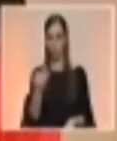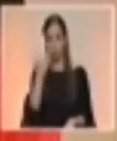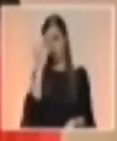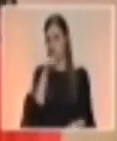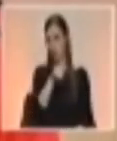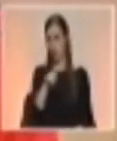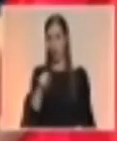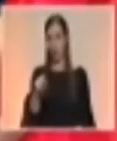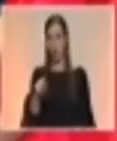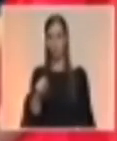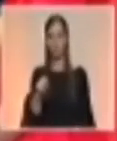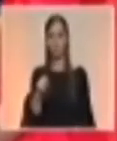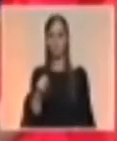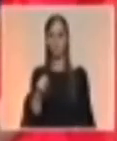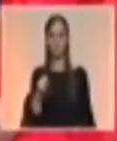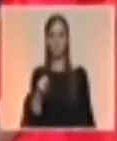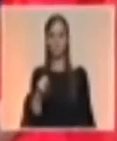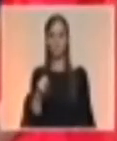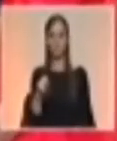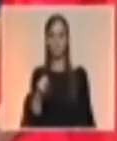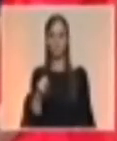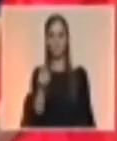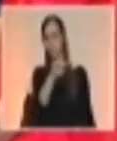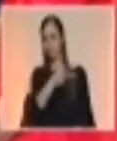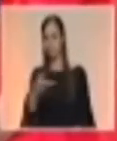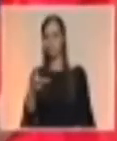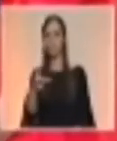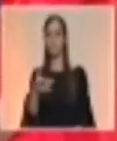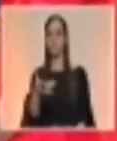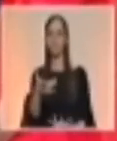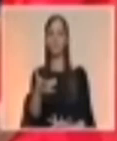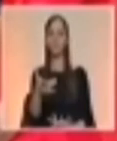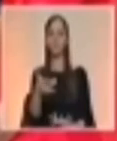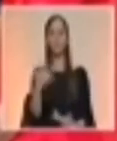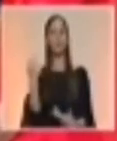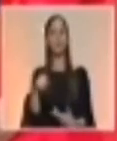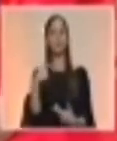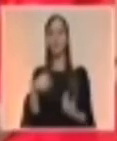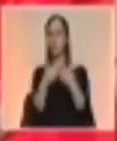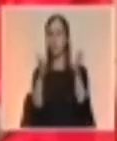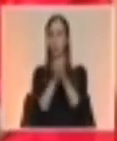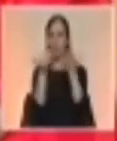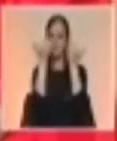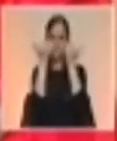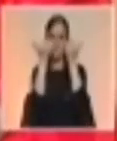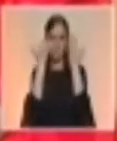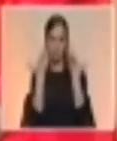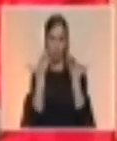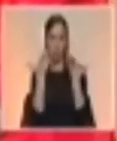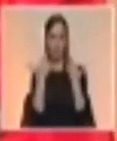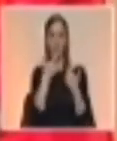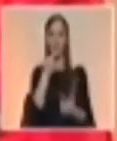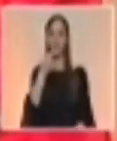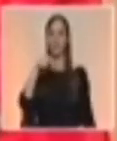aqui disponível. De qualquer maneira é... Ele vai passar em rodapé também. E tem aí todas as indicações. E tem lá acesso à Teen Academy